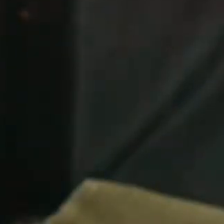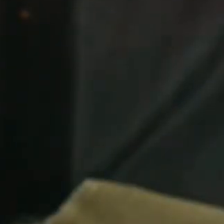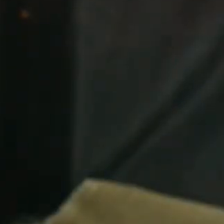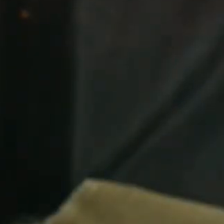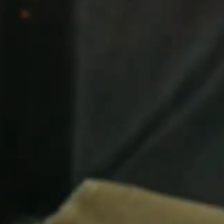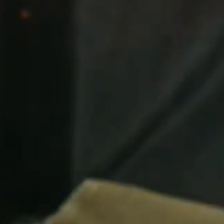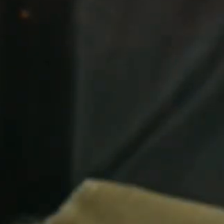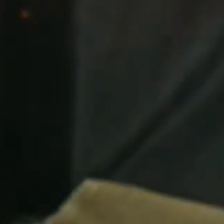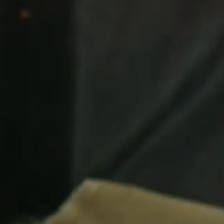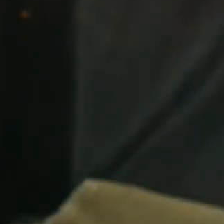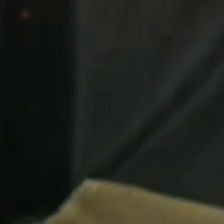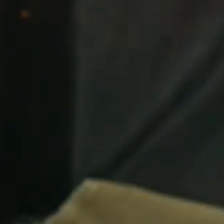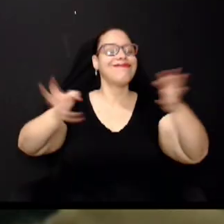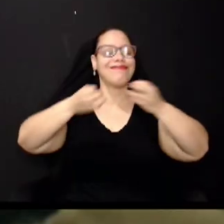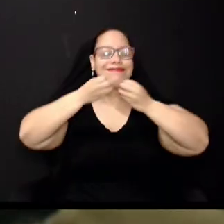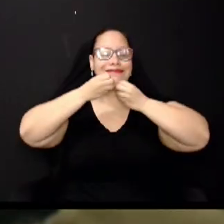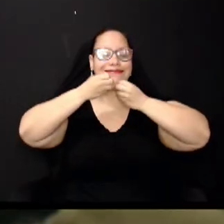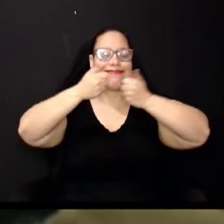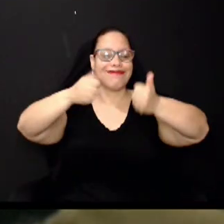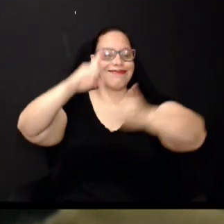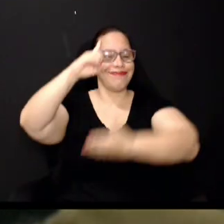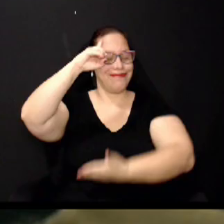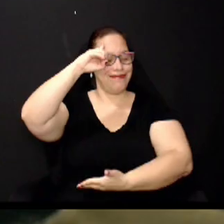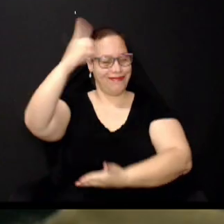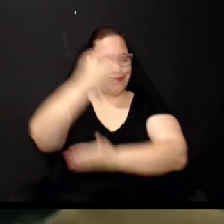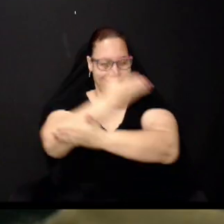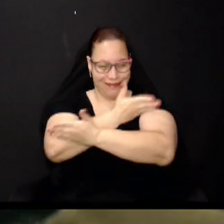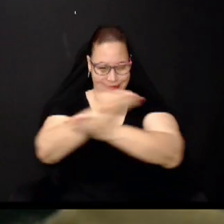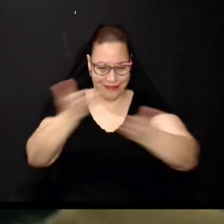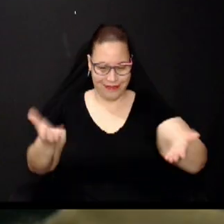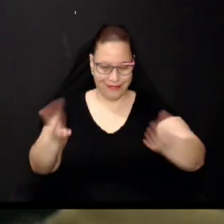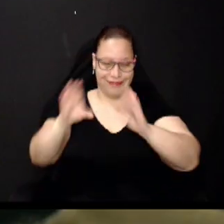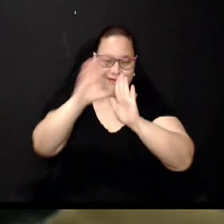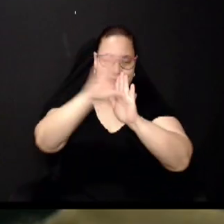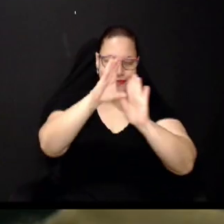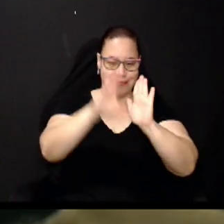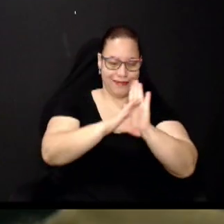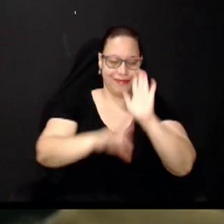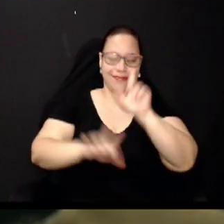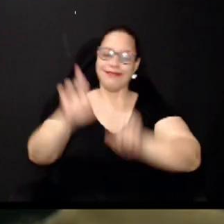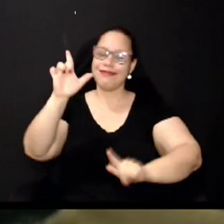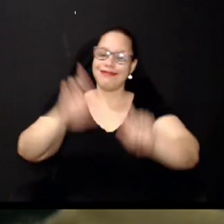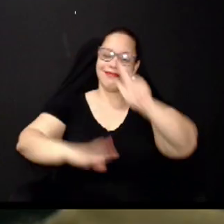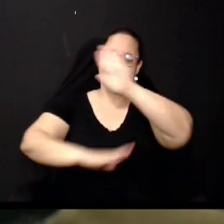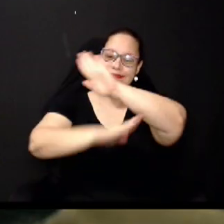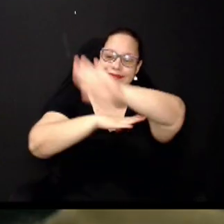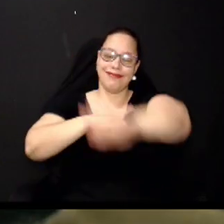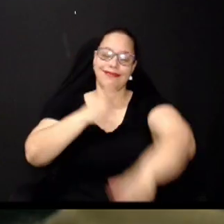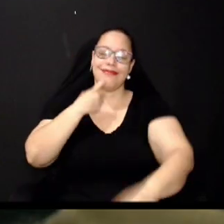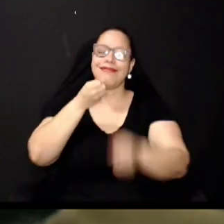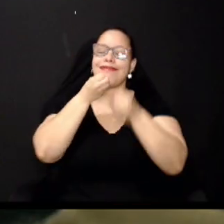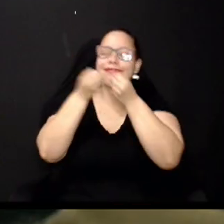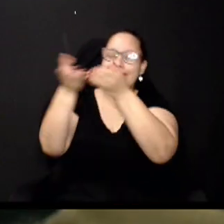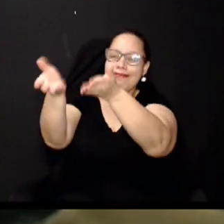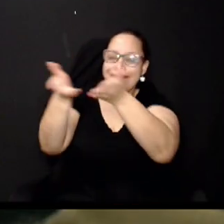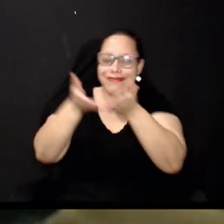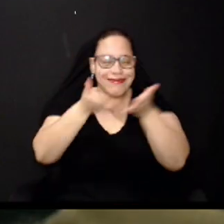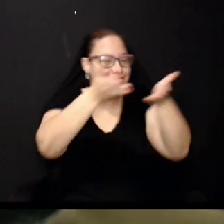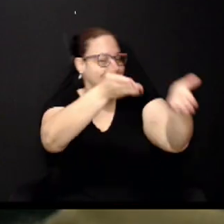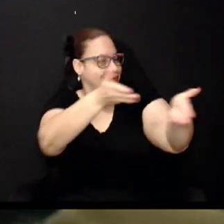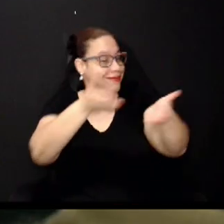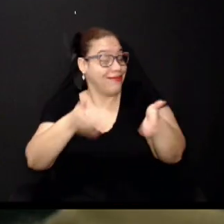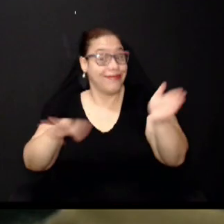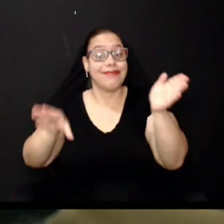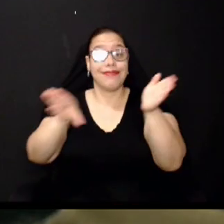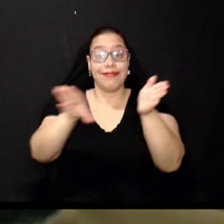Olá, muito bom dia para você que está acompanhando a programação da TV Câmara Campinas. Seja muito bem-vindo. Estamos chegando com o